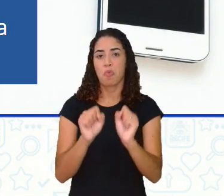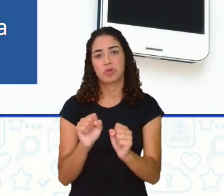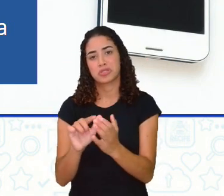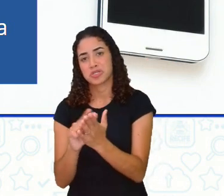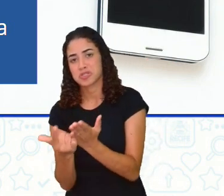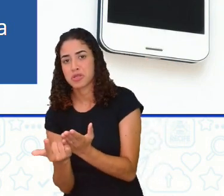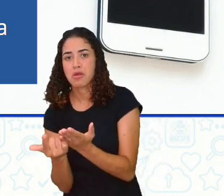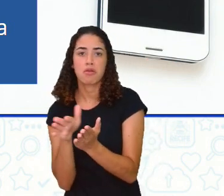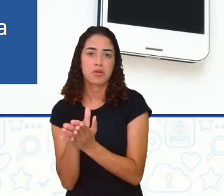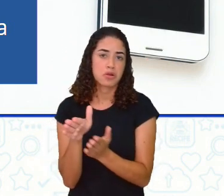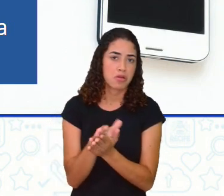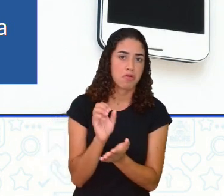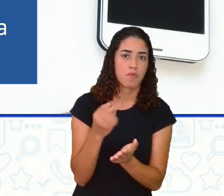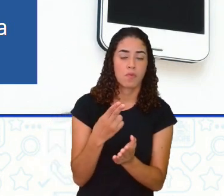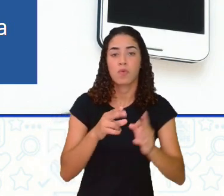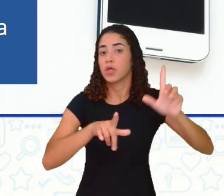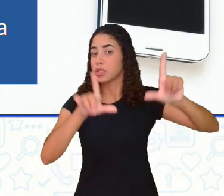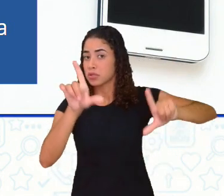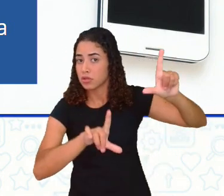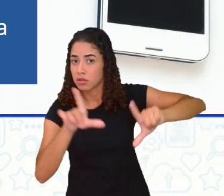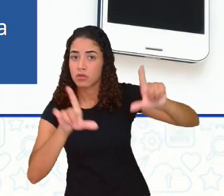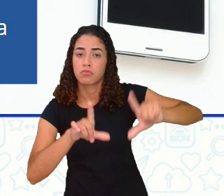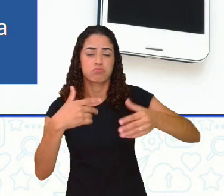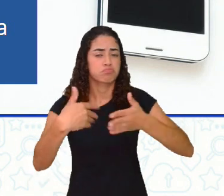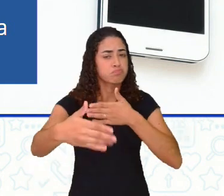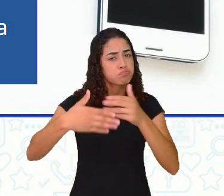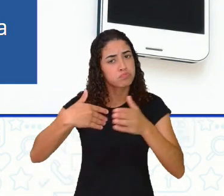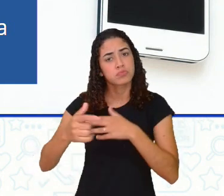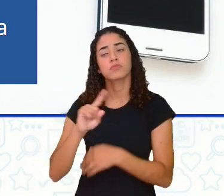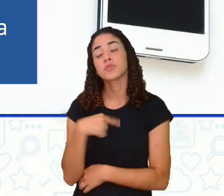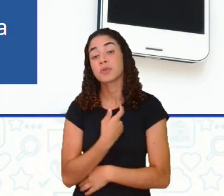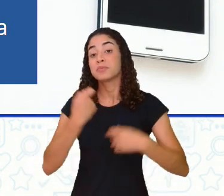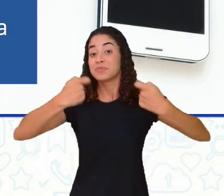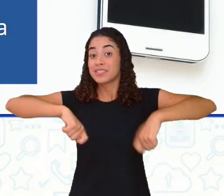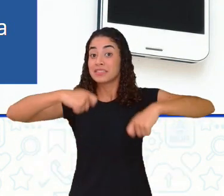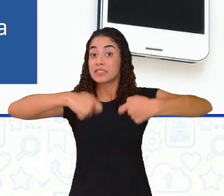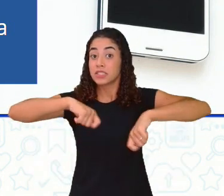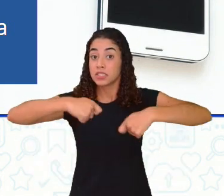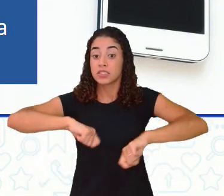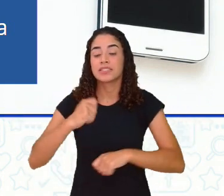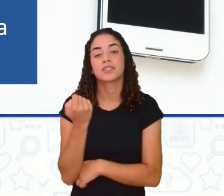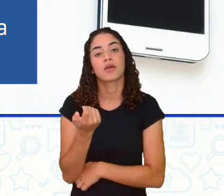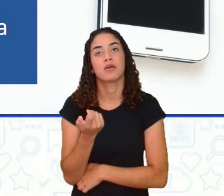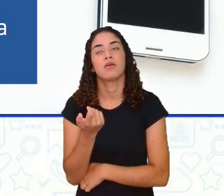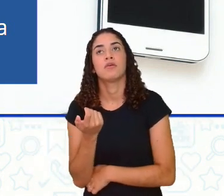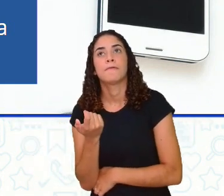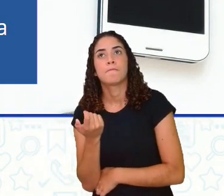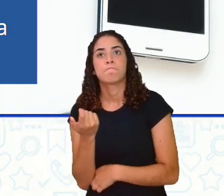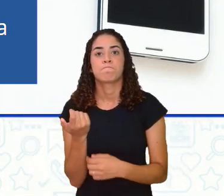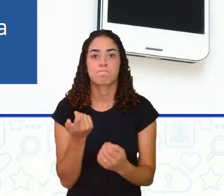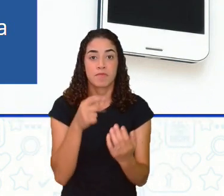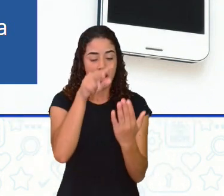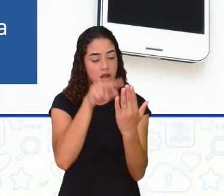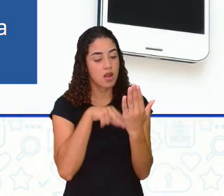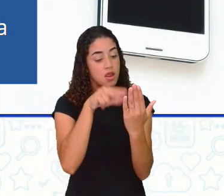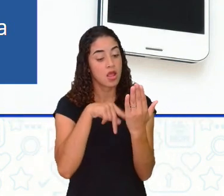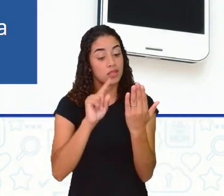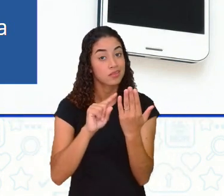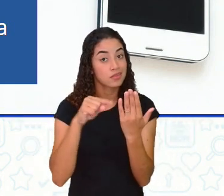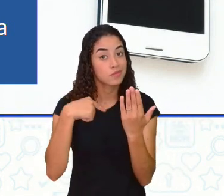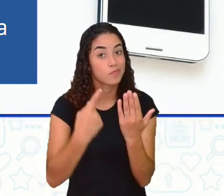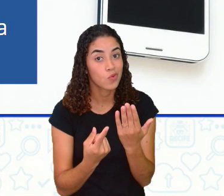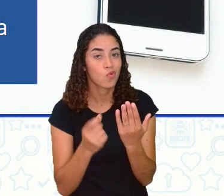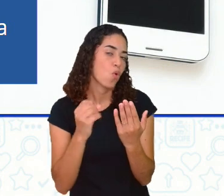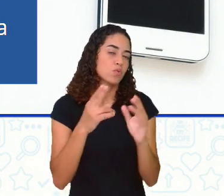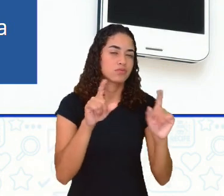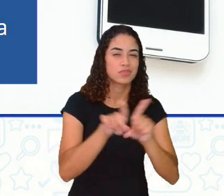ou telespectador, né, de um jornal que passa na TV, a gente precisa, ao final da leitura ou de